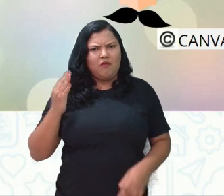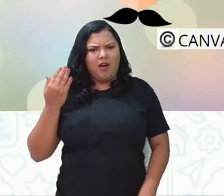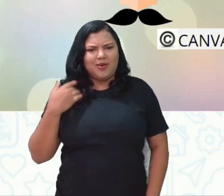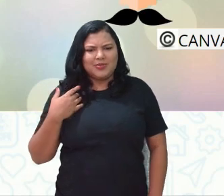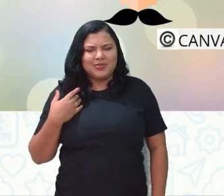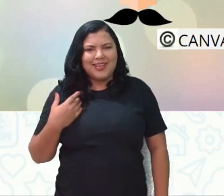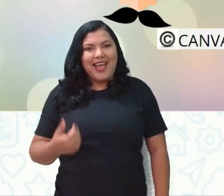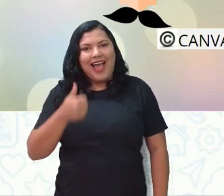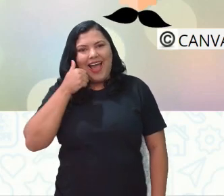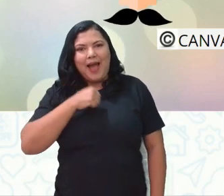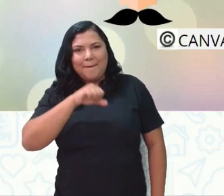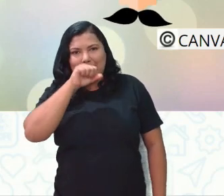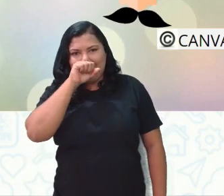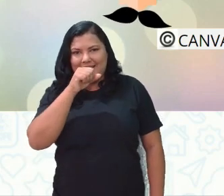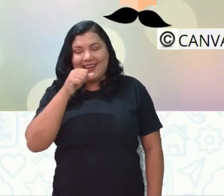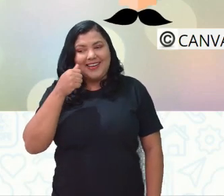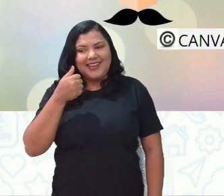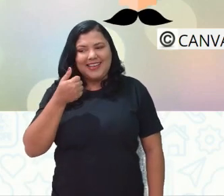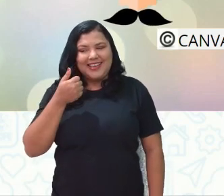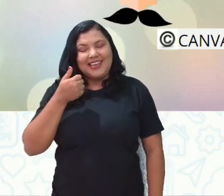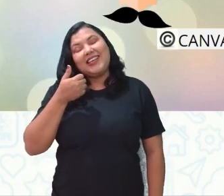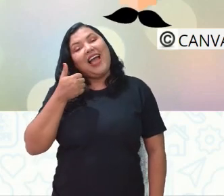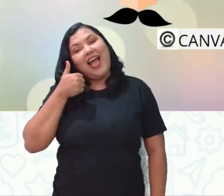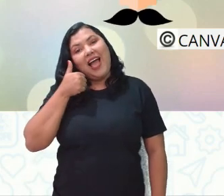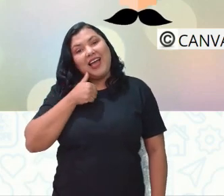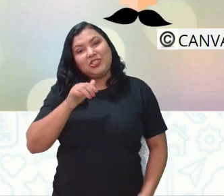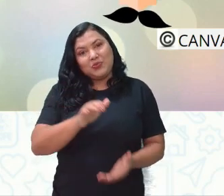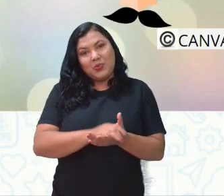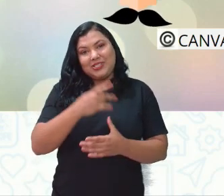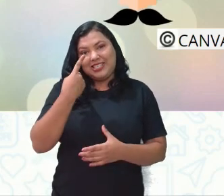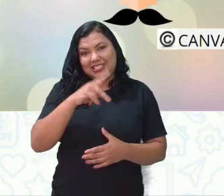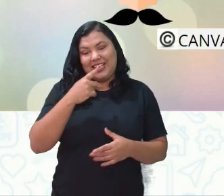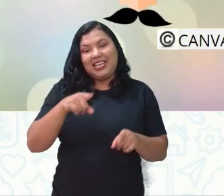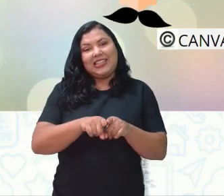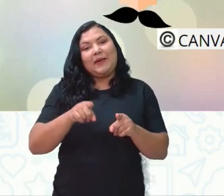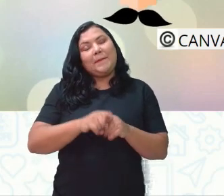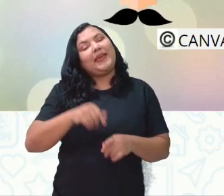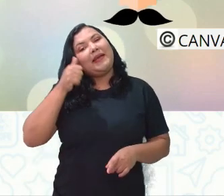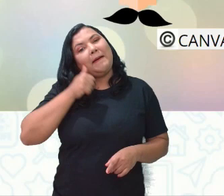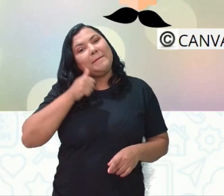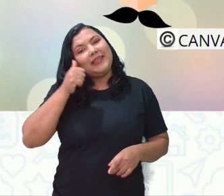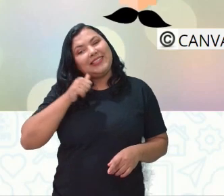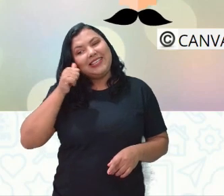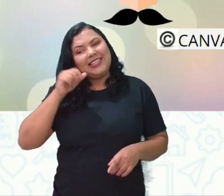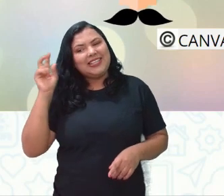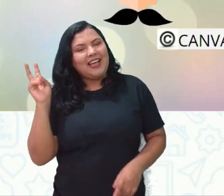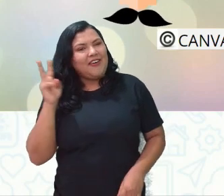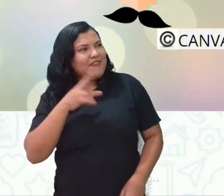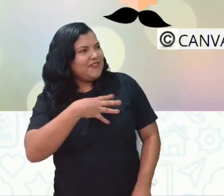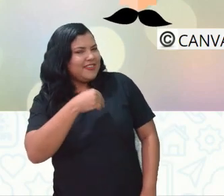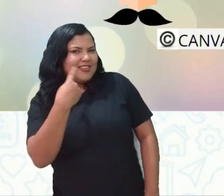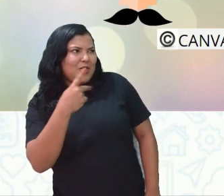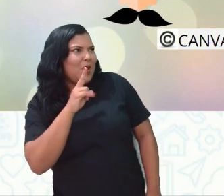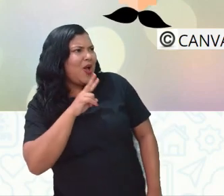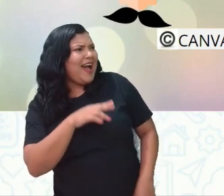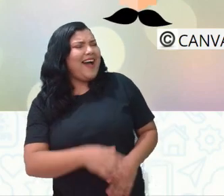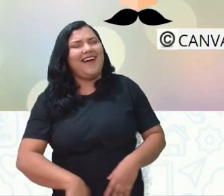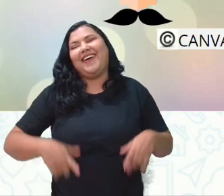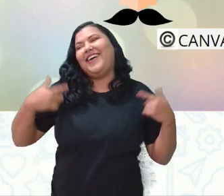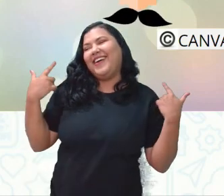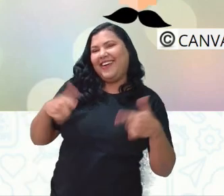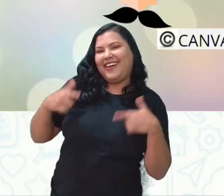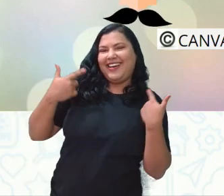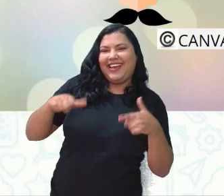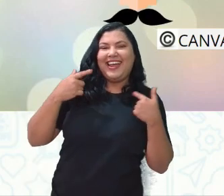filha sorriram com fingida tolerância. Era um daqueles narizes de borracha, com óculos de aro preto, sobrancelhas